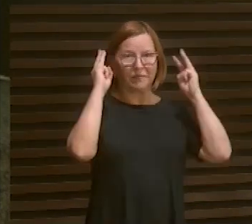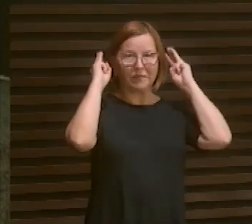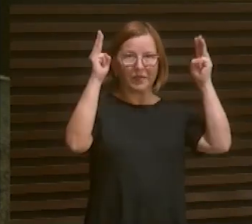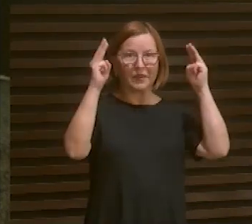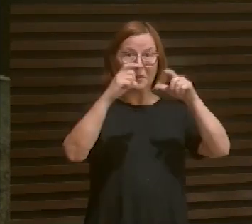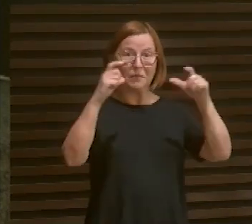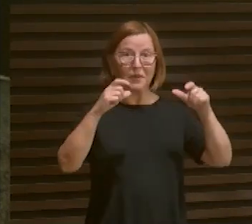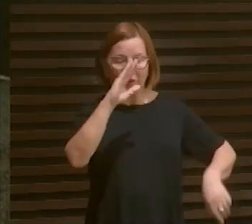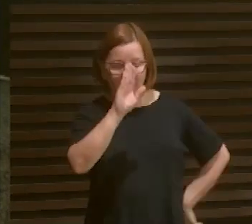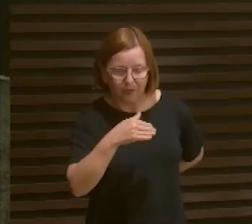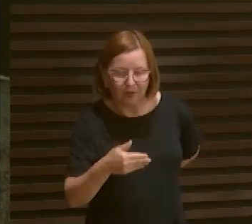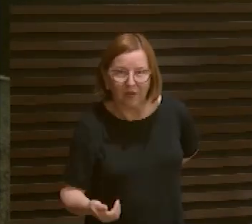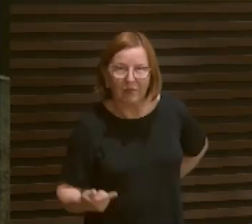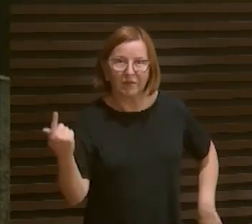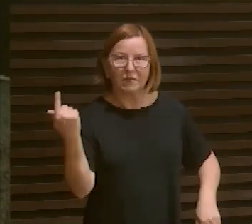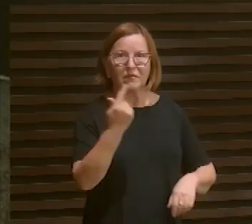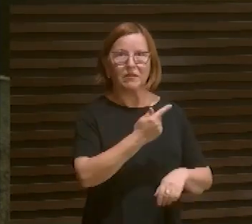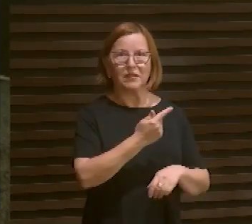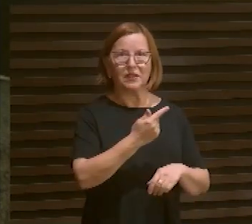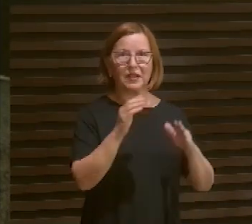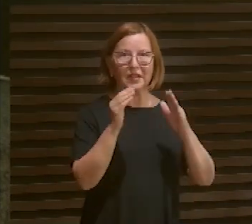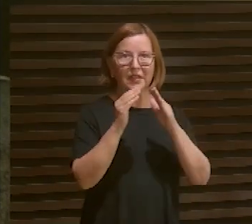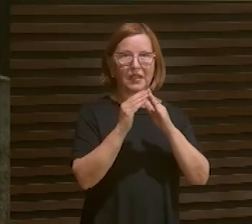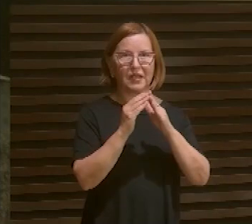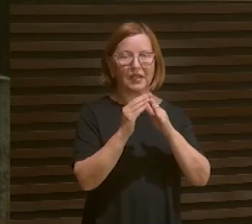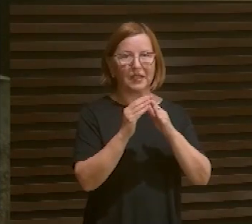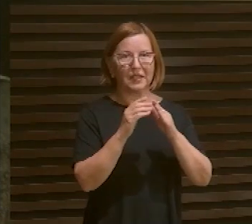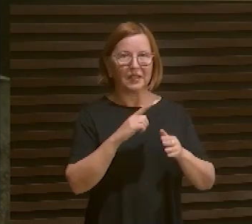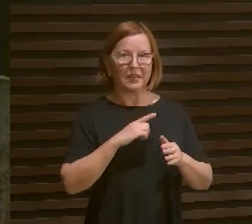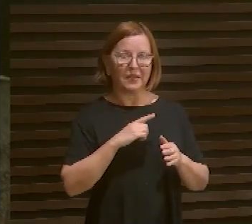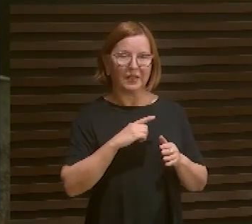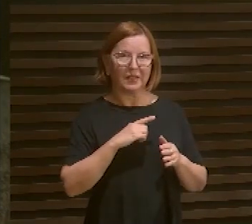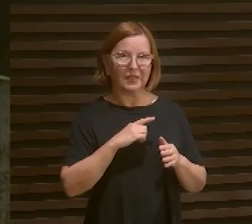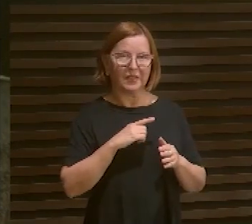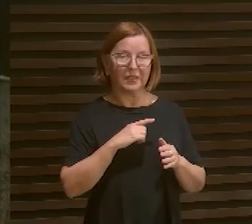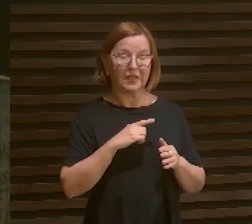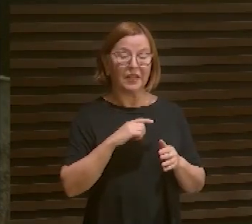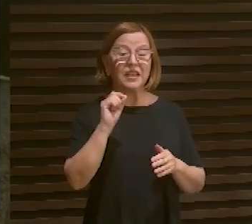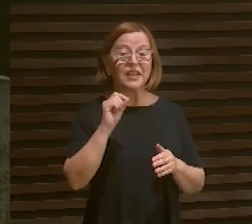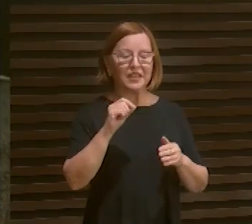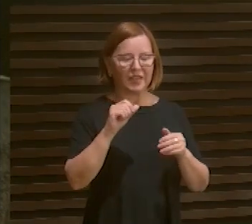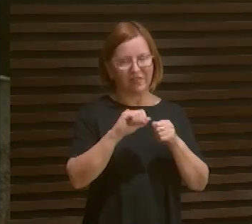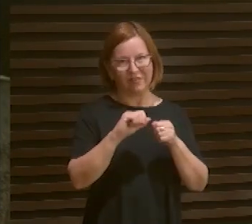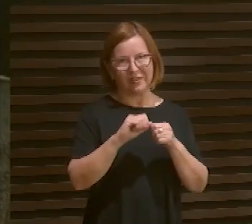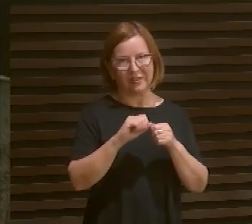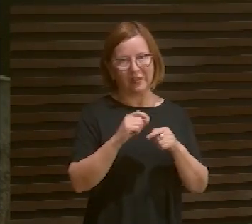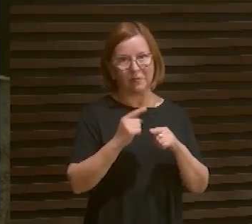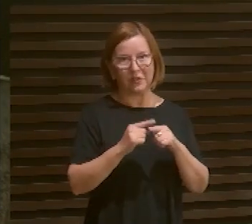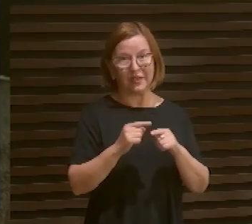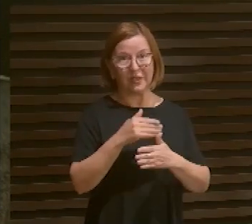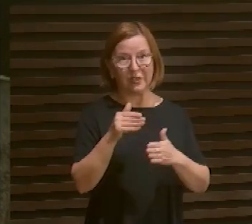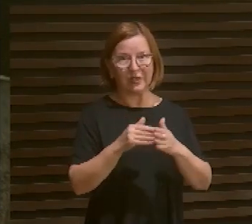maior honra do que a casa tem aquele que a estabeleceu. Pois toda casa